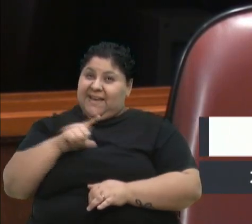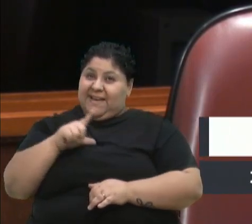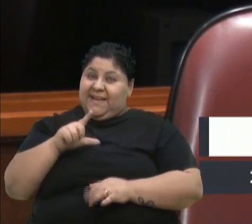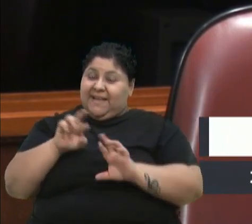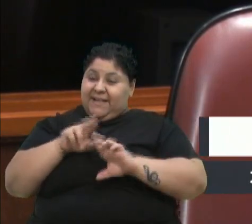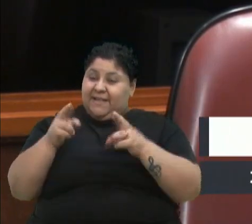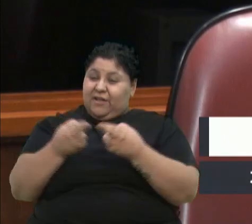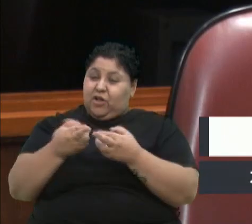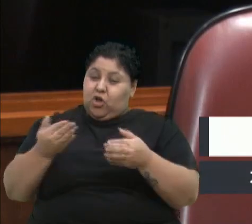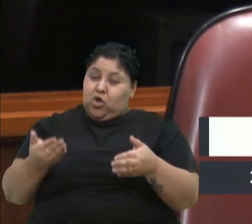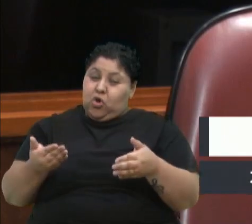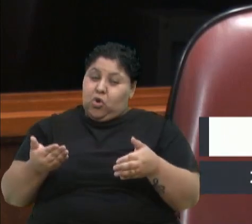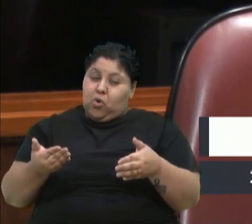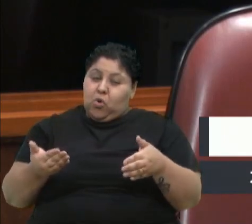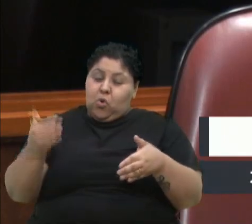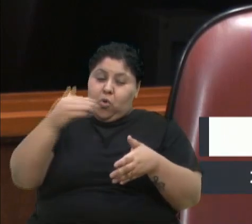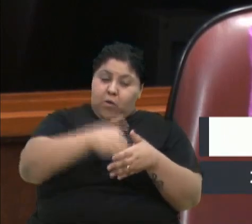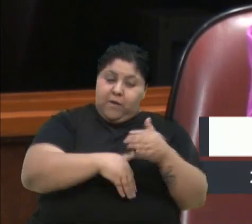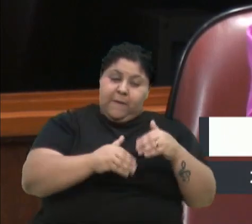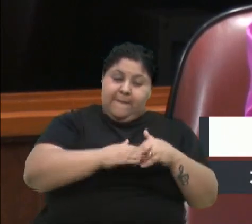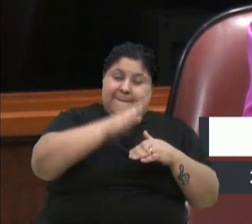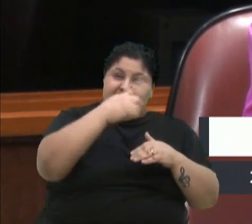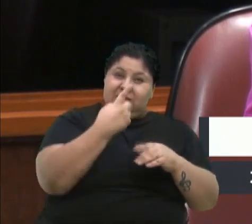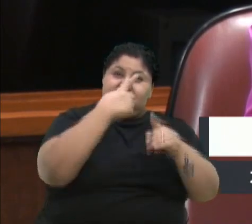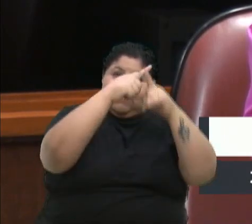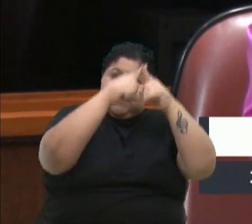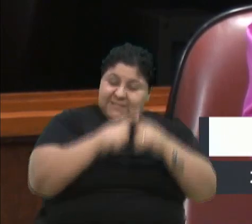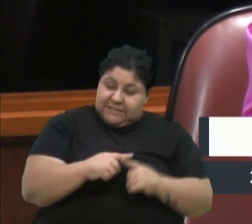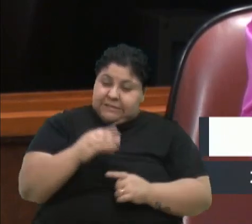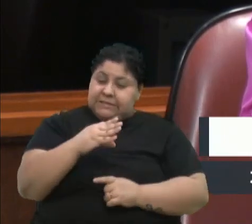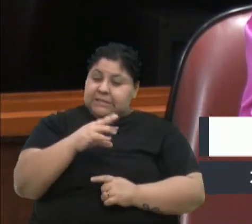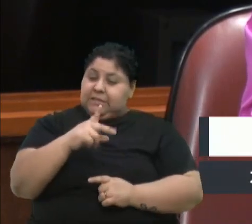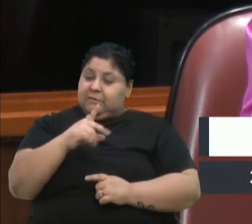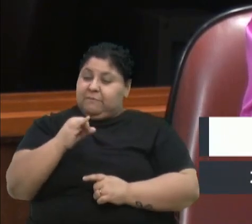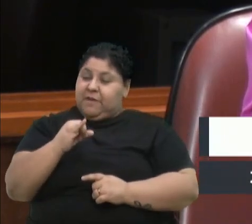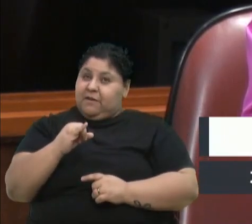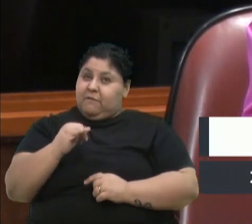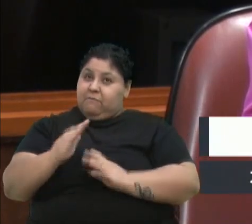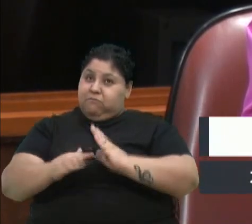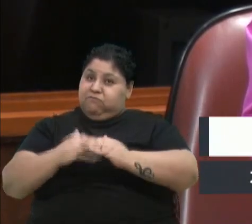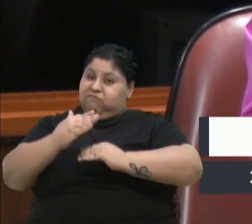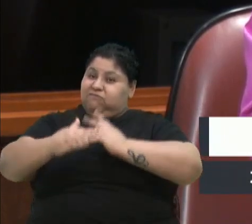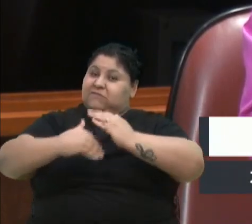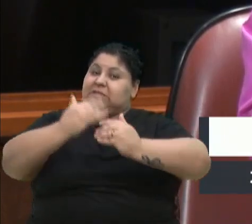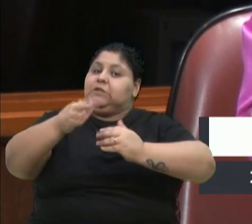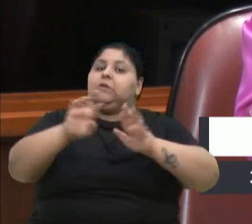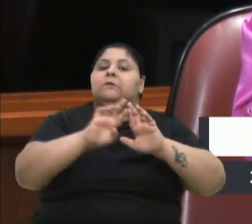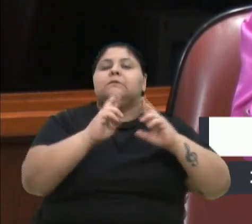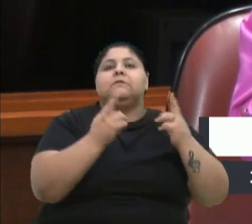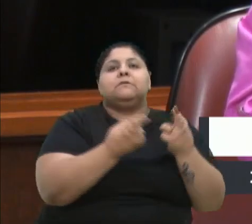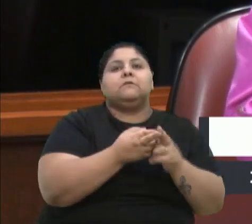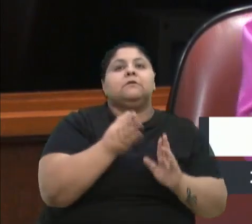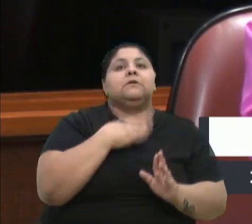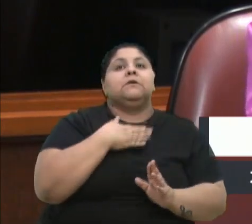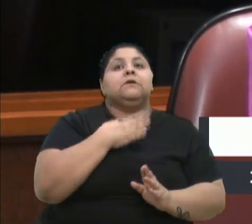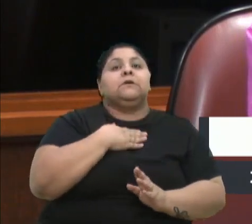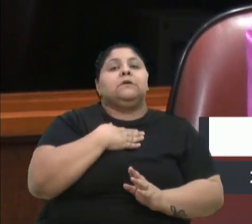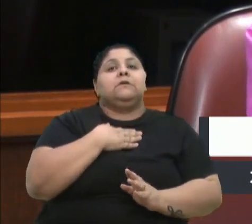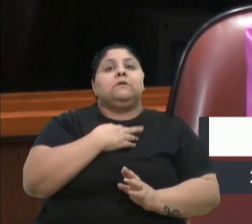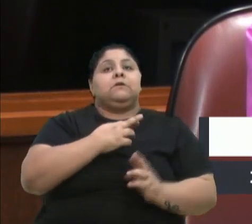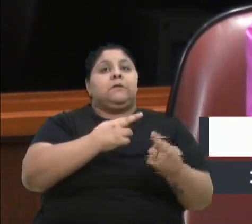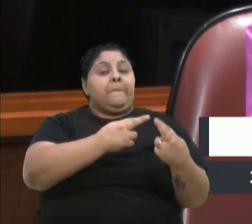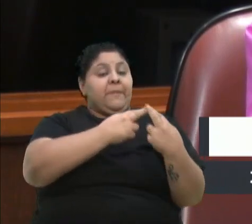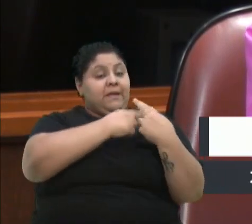coloquei mais de uma vez que a CPI vai muito além do que as oitivas, né? A minha responsabilidade com